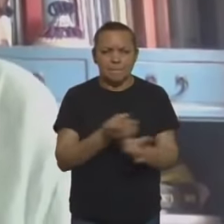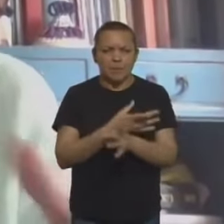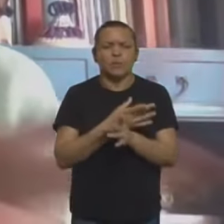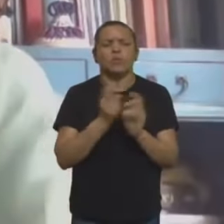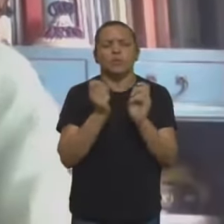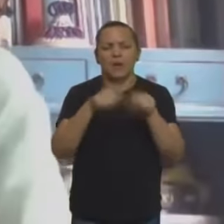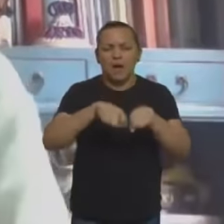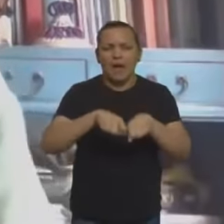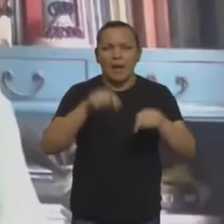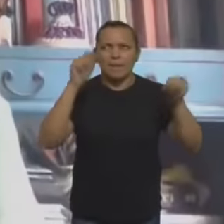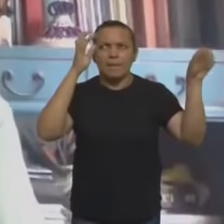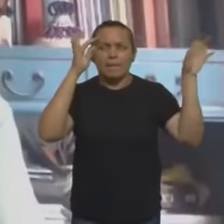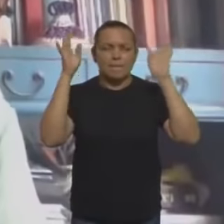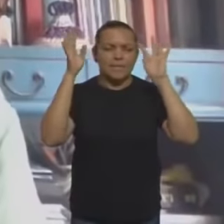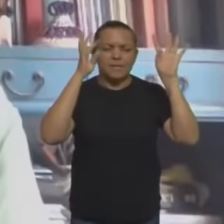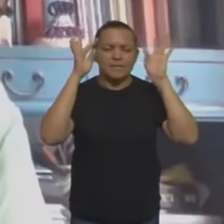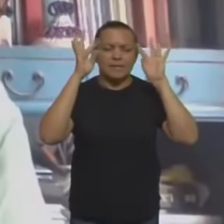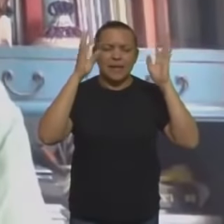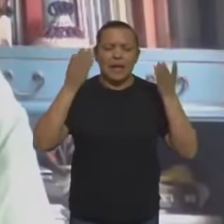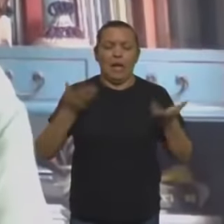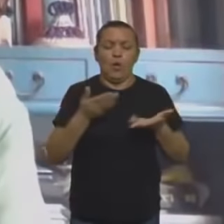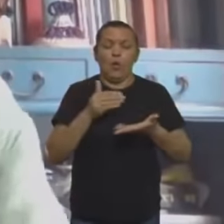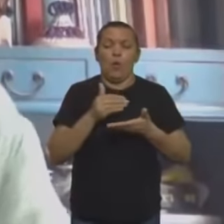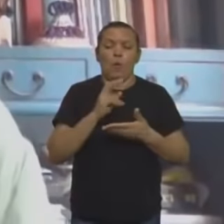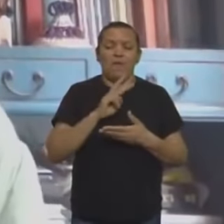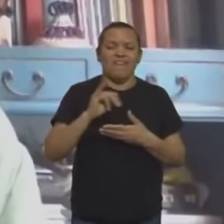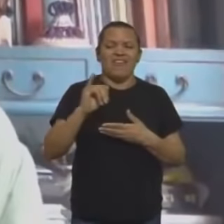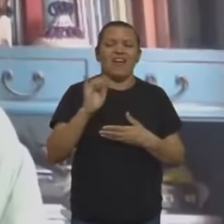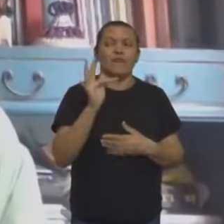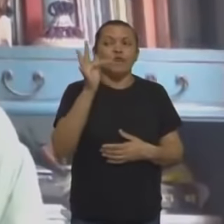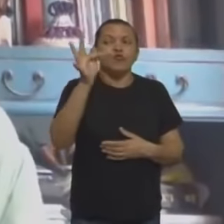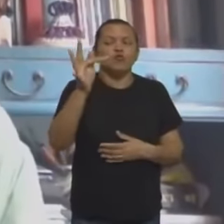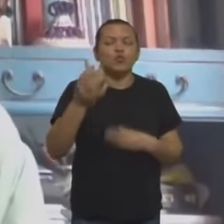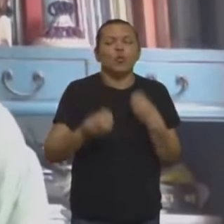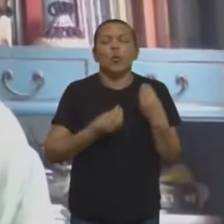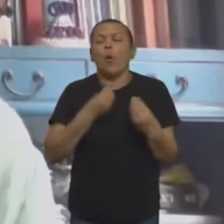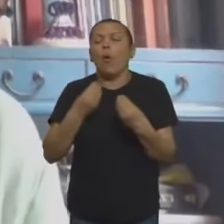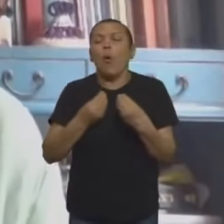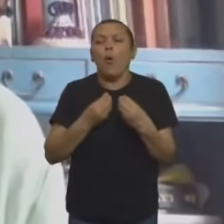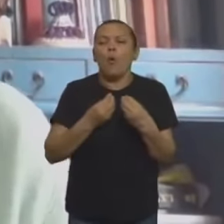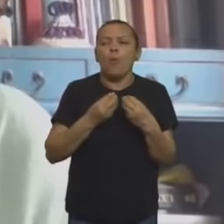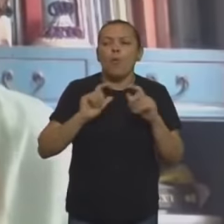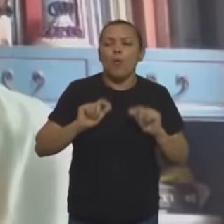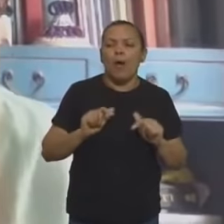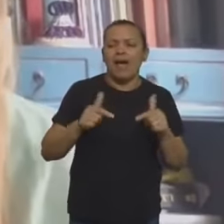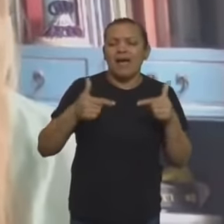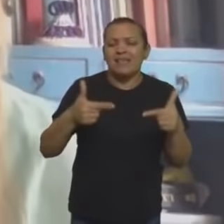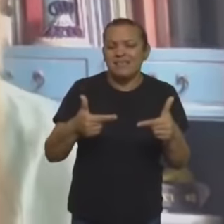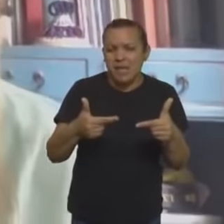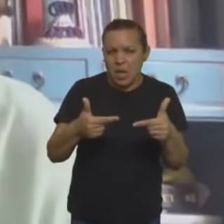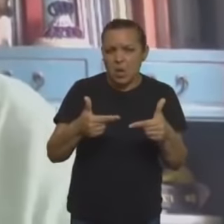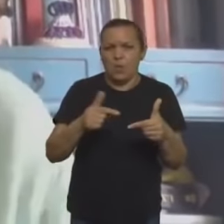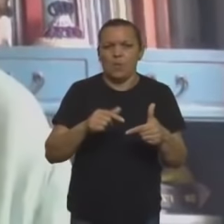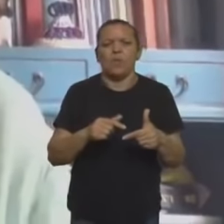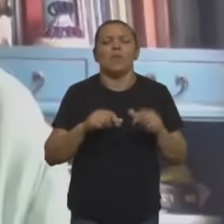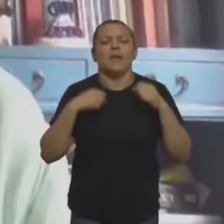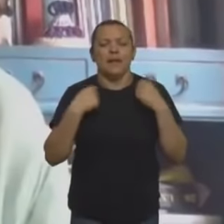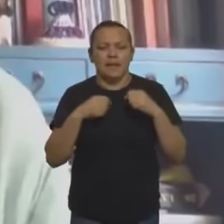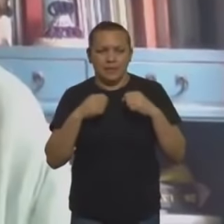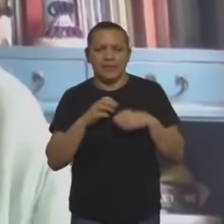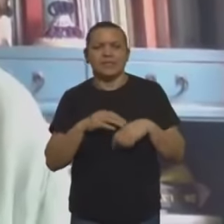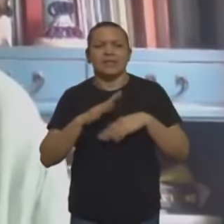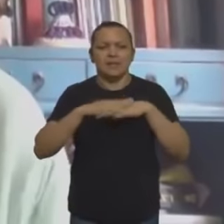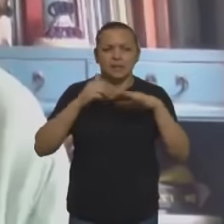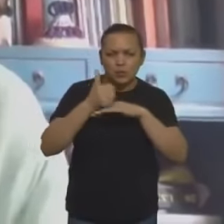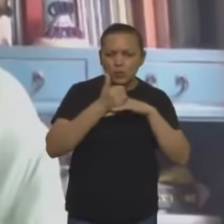então pensar a partir dali como é que seriam na vida deles. Tá? Então, as competências socioemocionais vão estar sendo